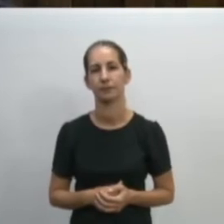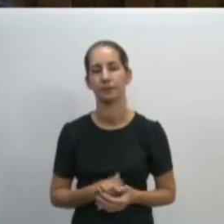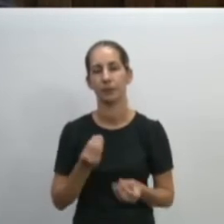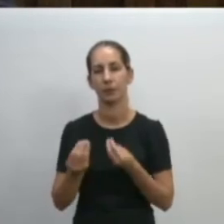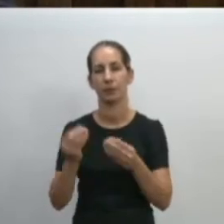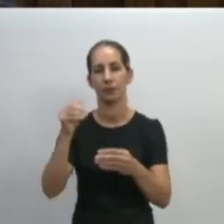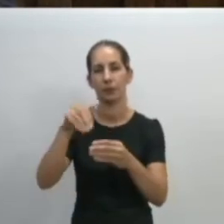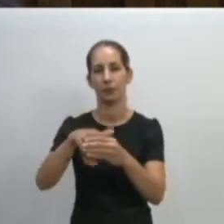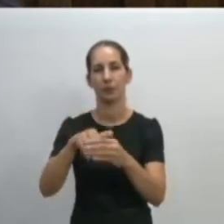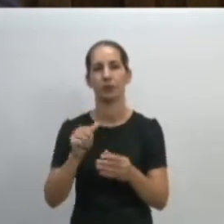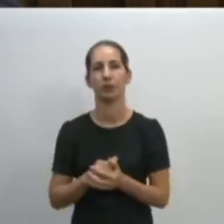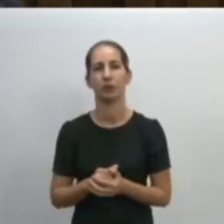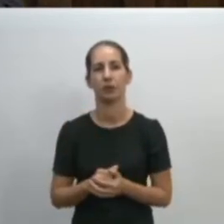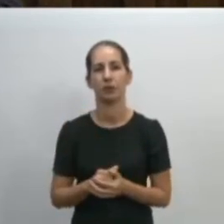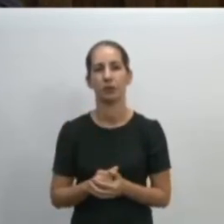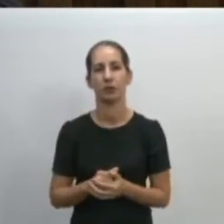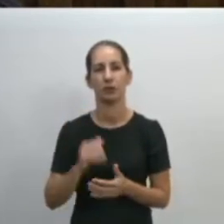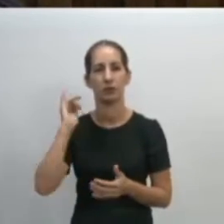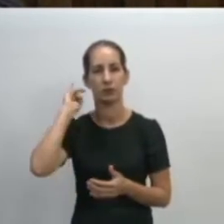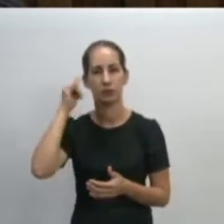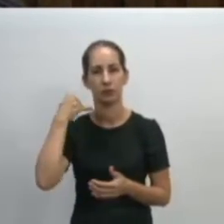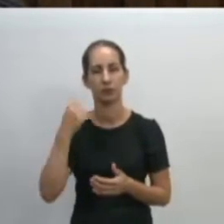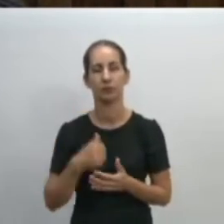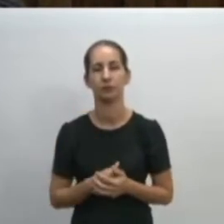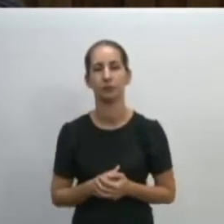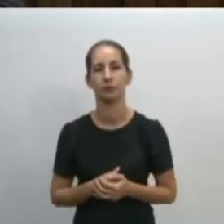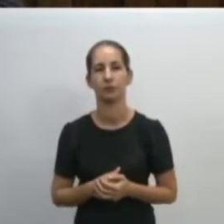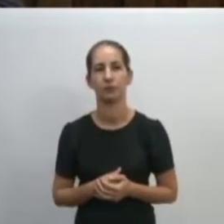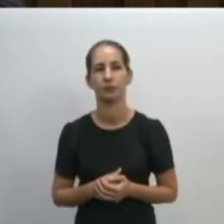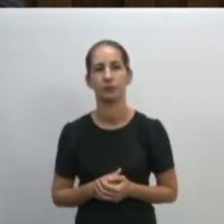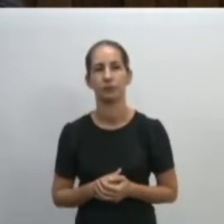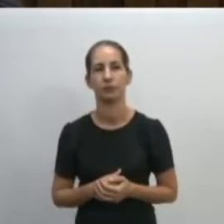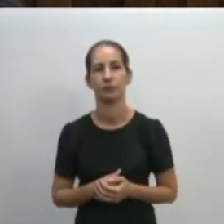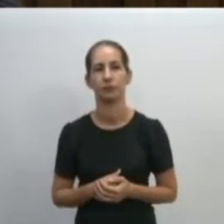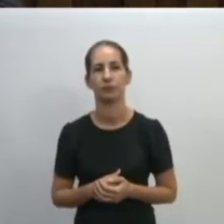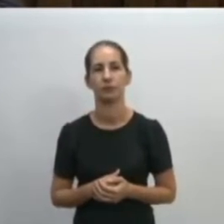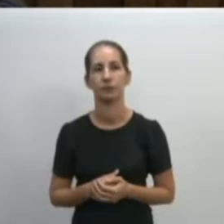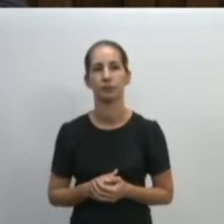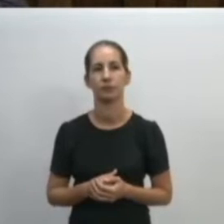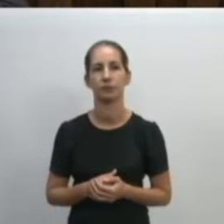Como vota a vereadora Júlia Arruda?